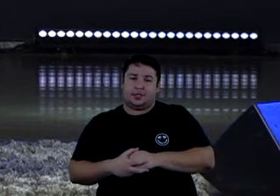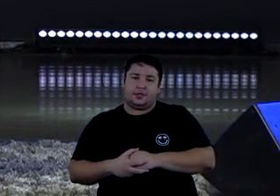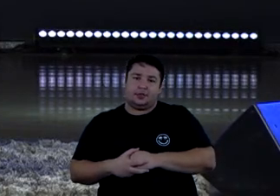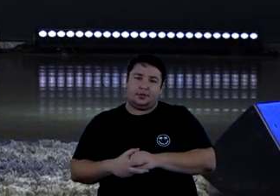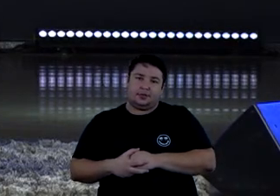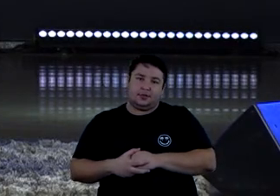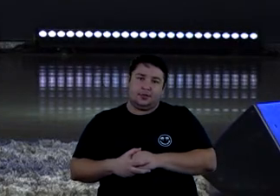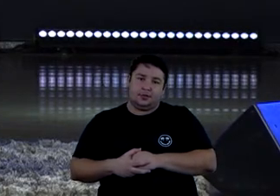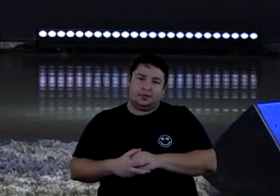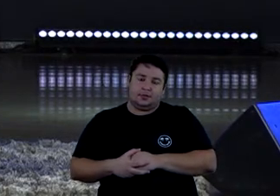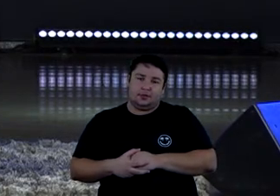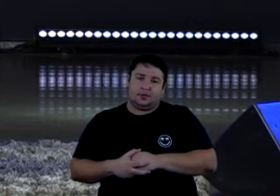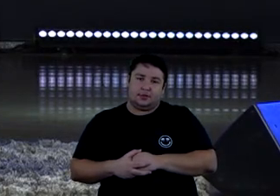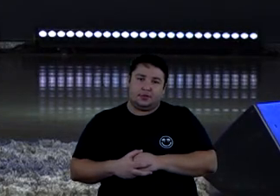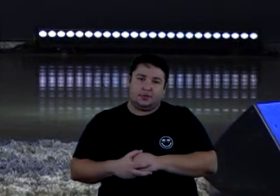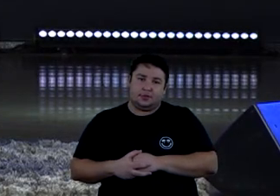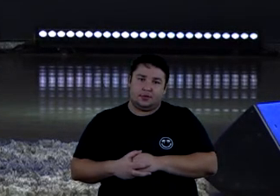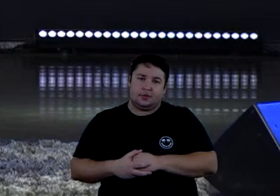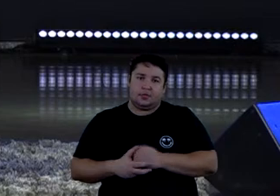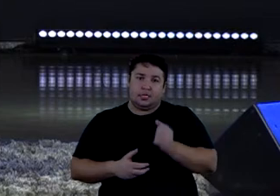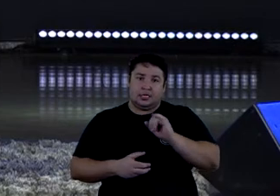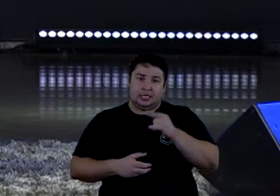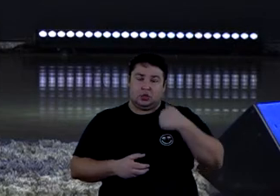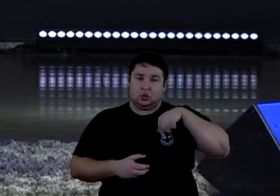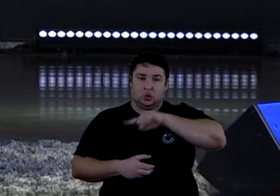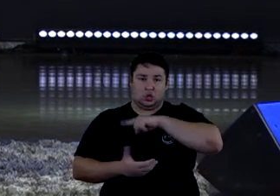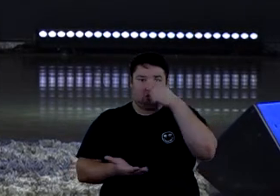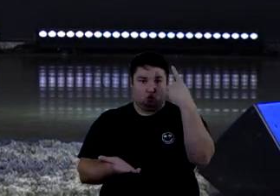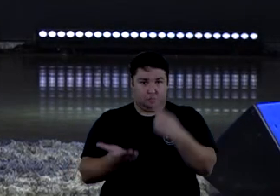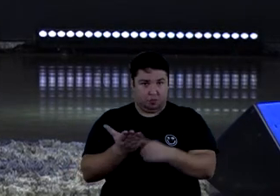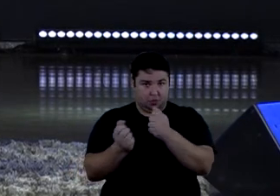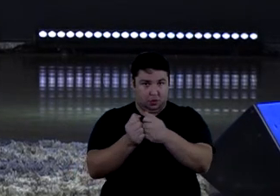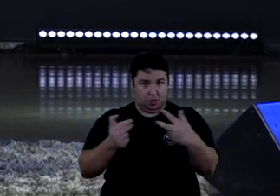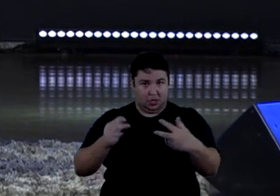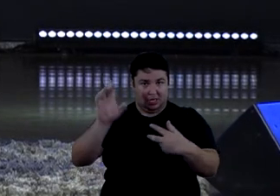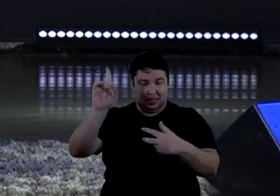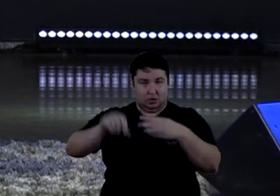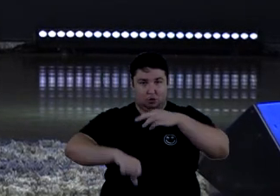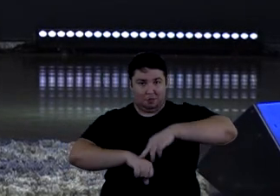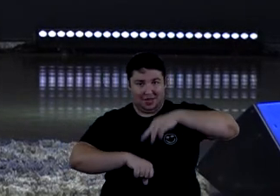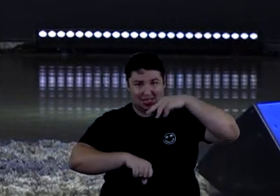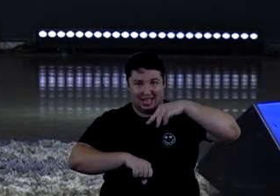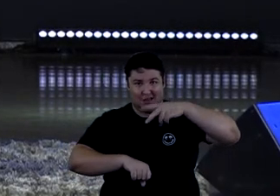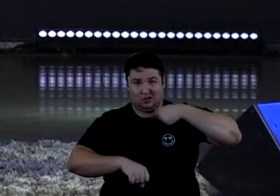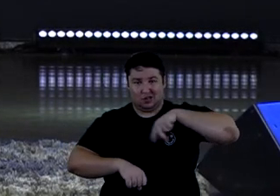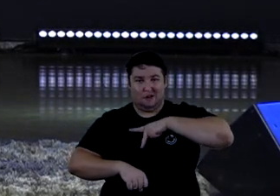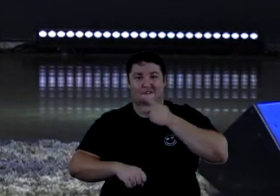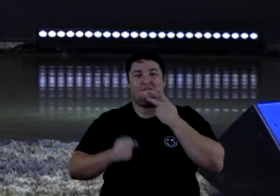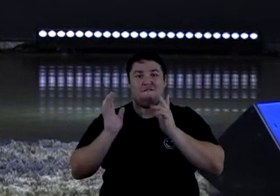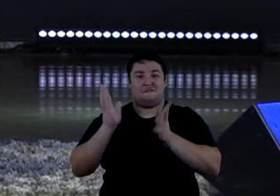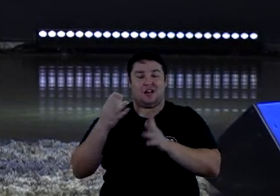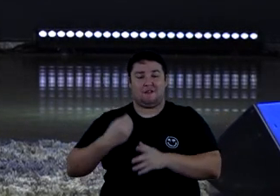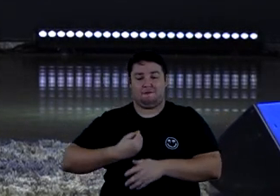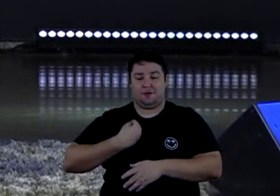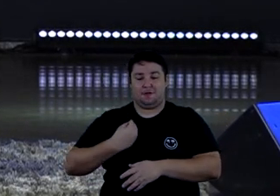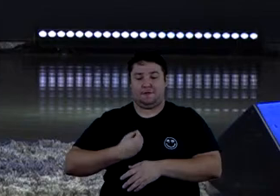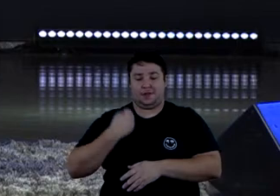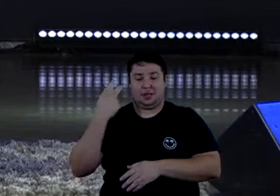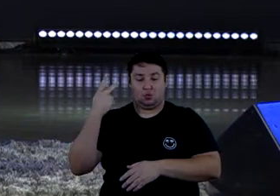Se o nosso compromisso com o ministério, com as coisas de Deus que a gente diz, for a nossa vida com